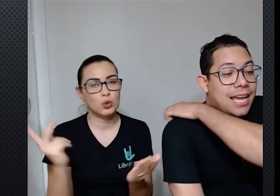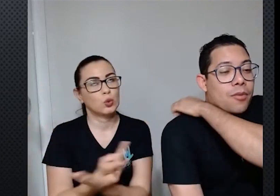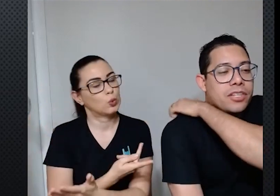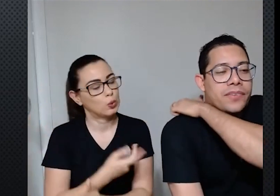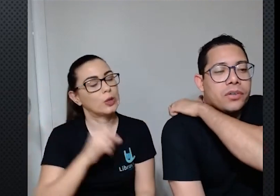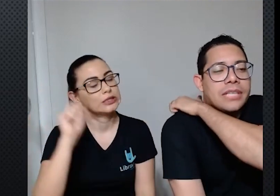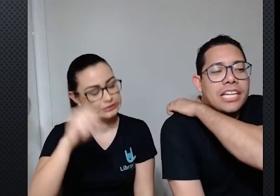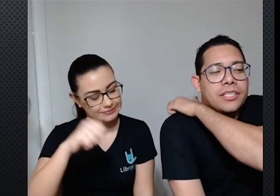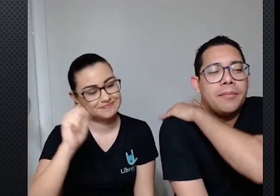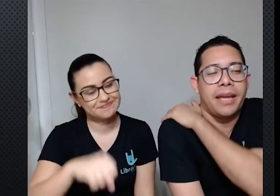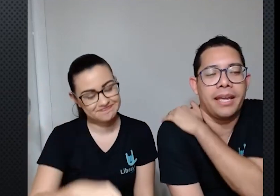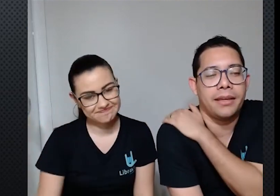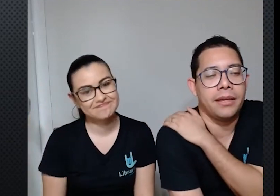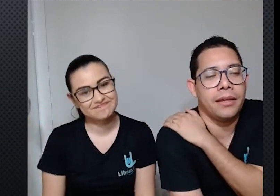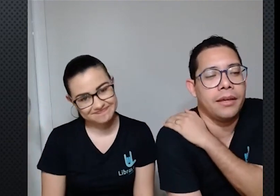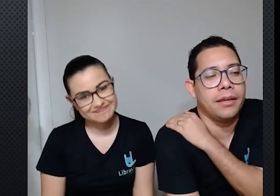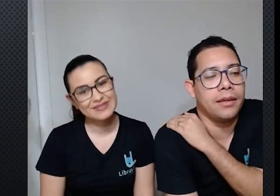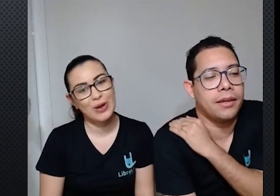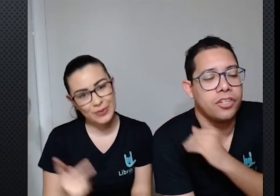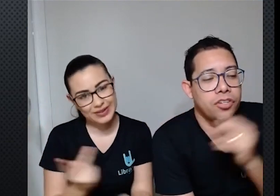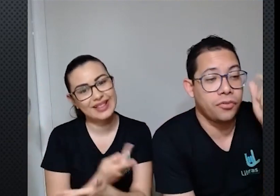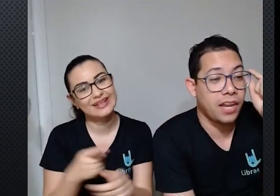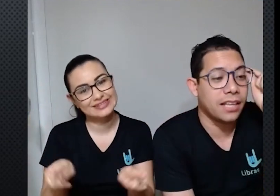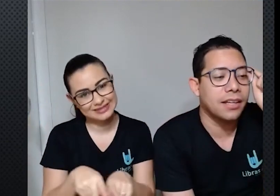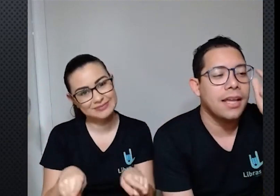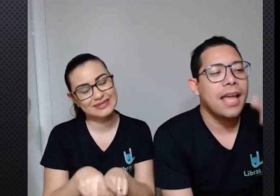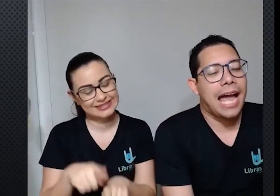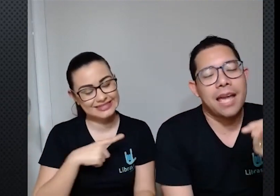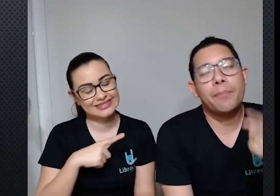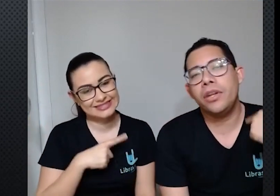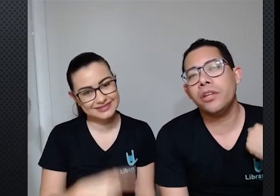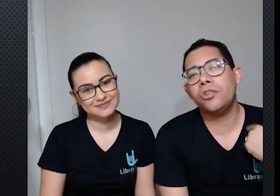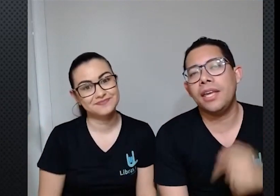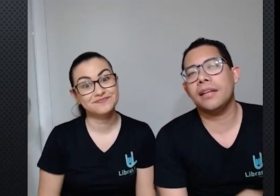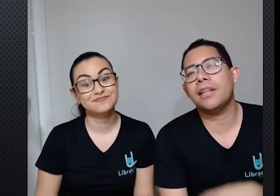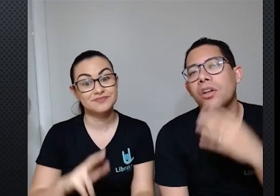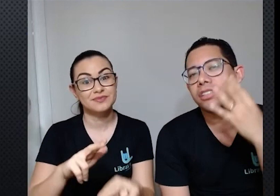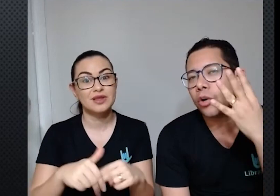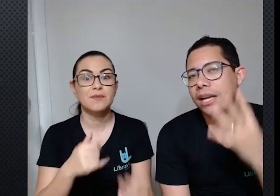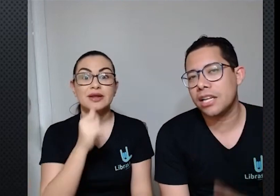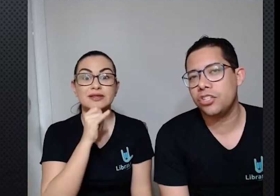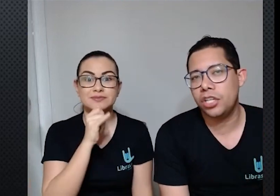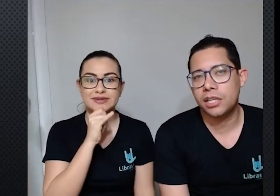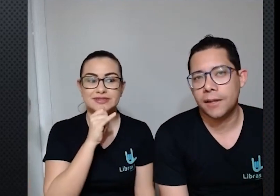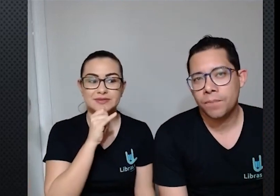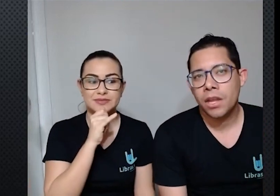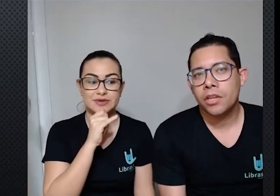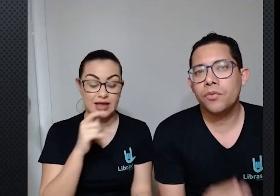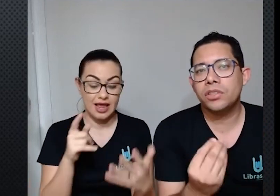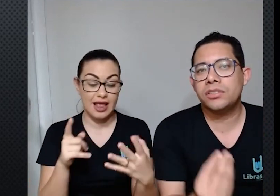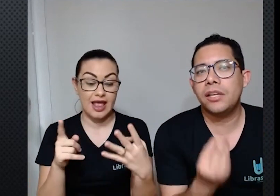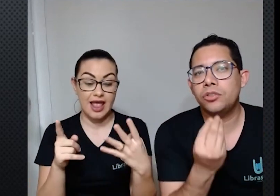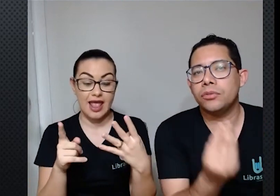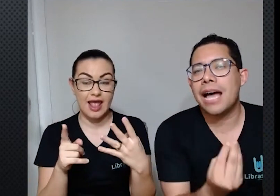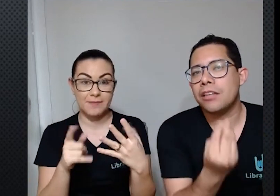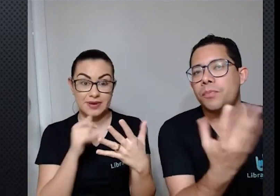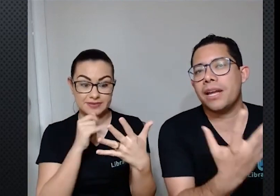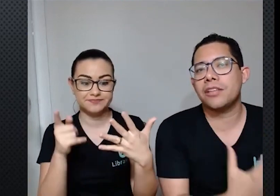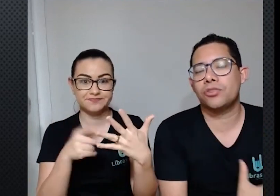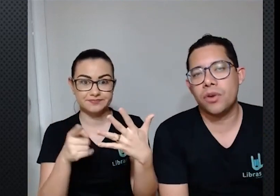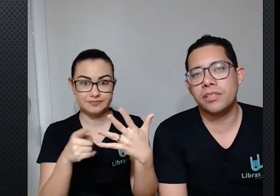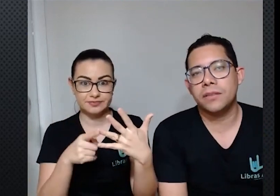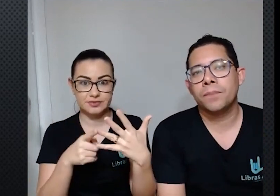Acontece. É uma dificuldade também que a gente enfrenta. Aí é por isso que entra a nossa quarta dica, de você estudar